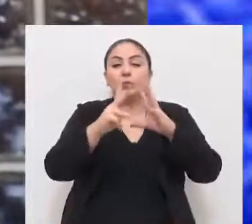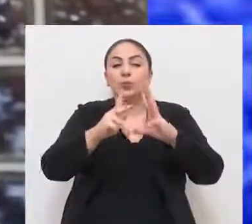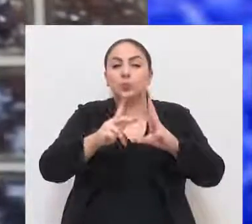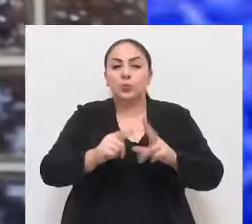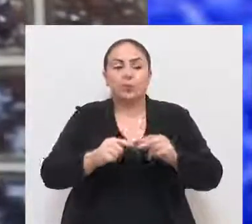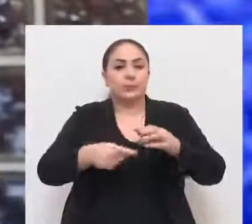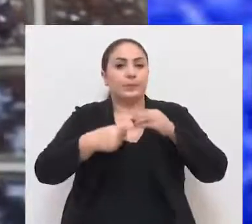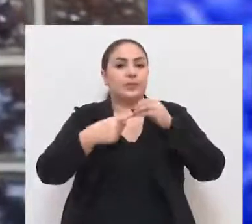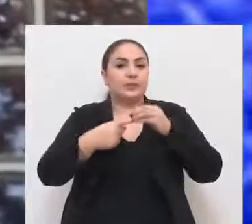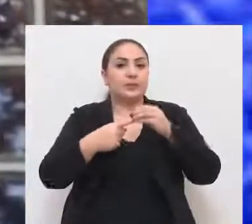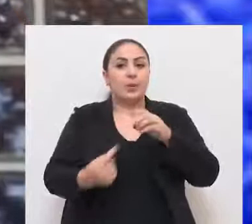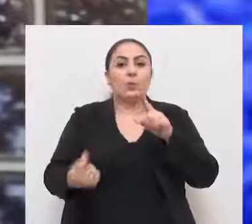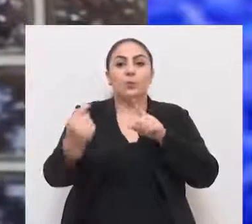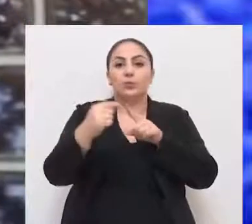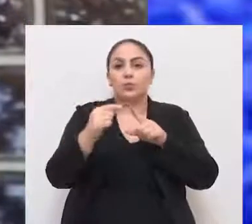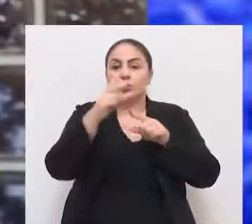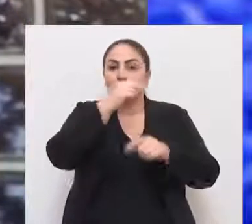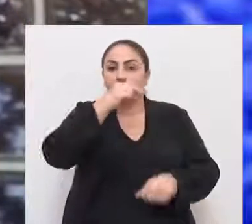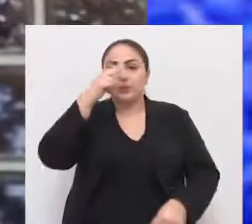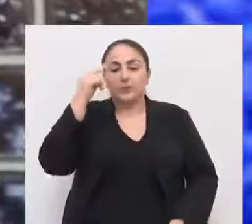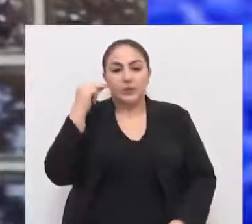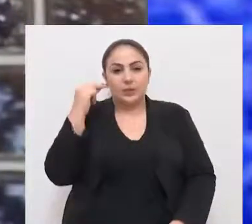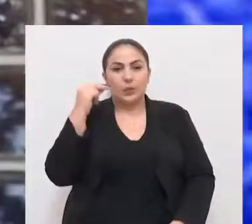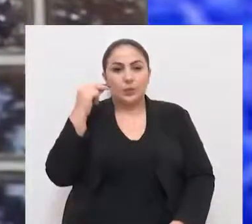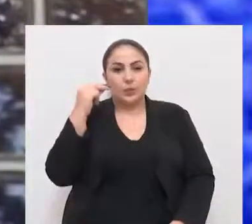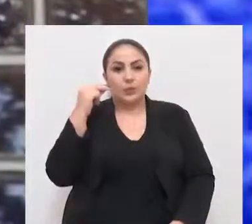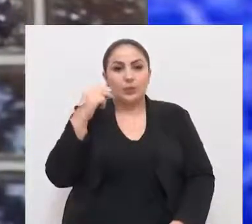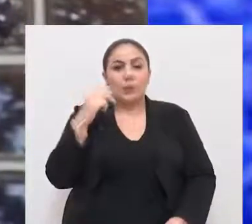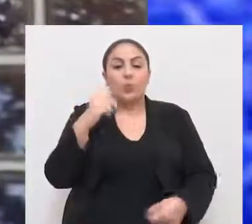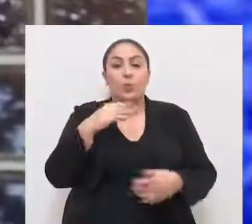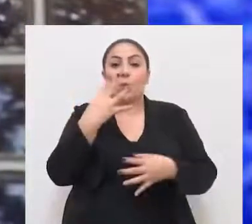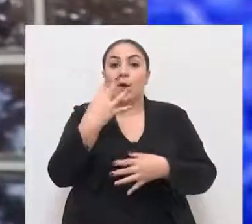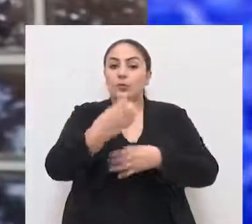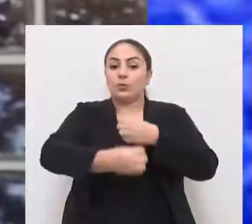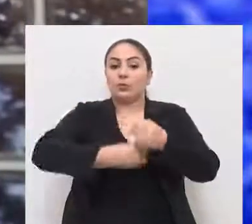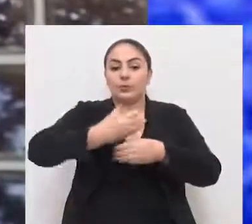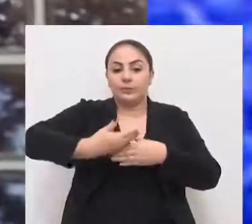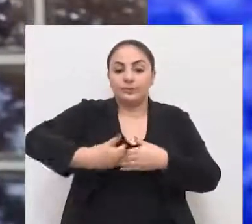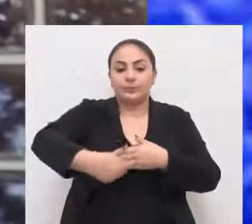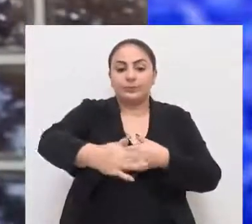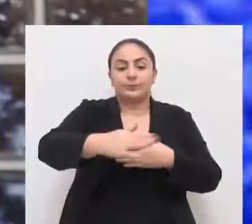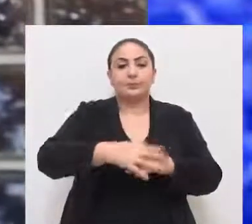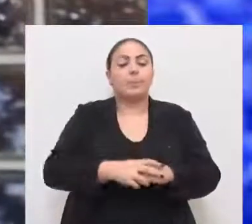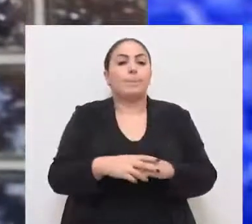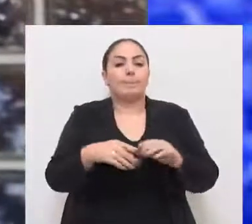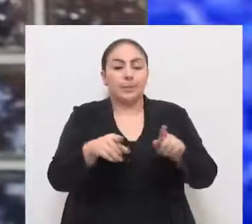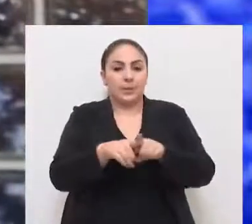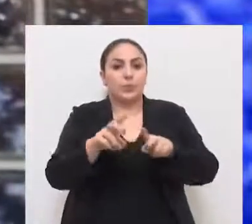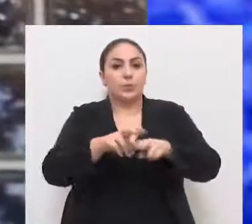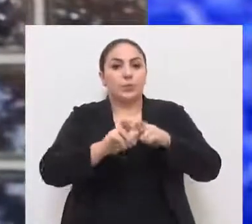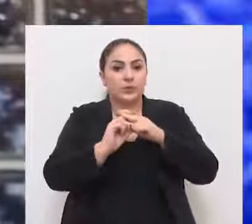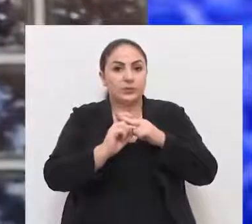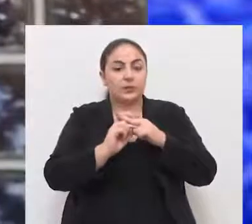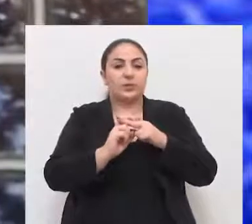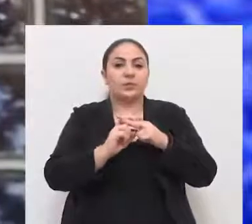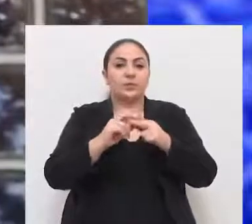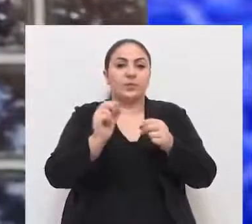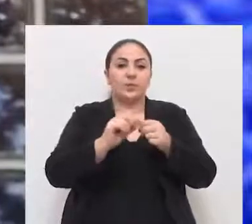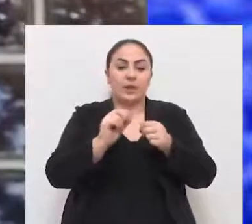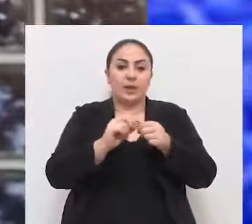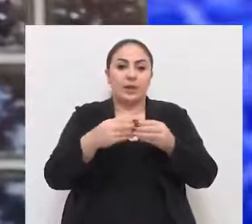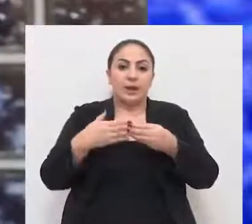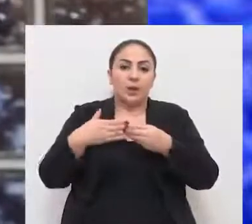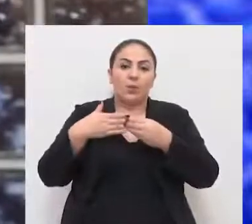grandes prioridades do município para os 4 anos. Assim, ele vai